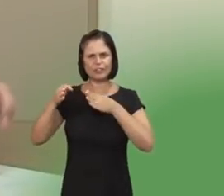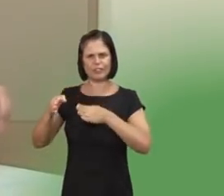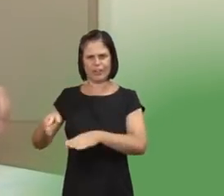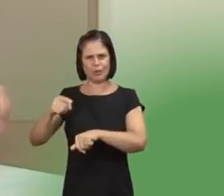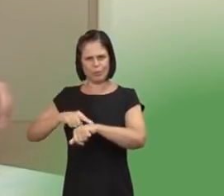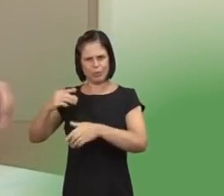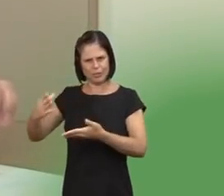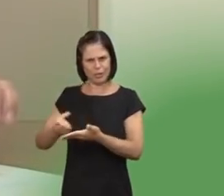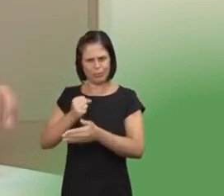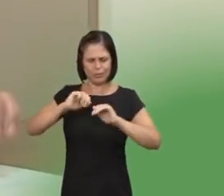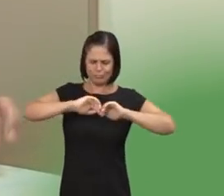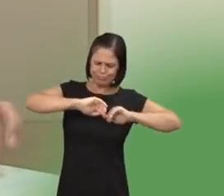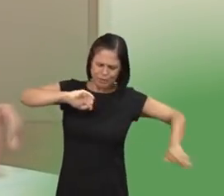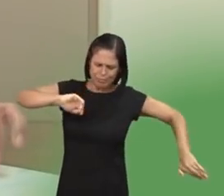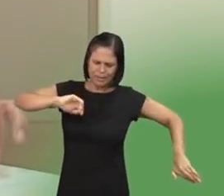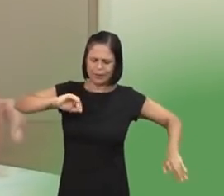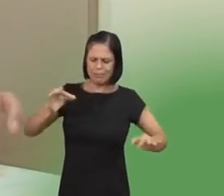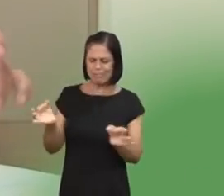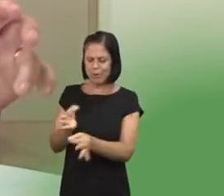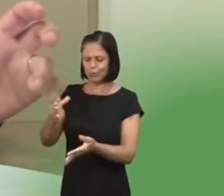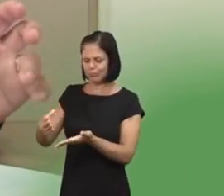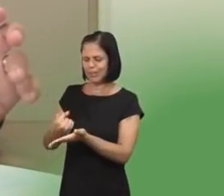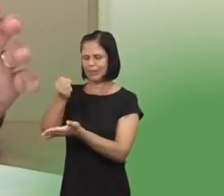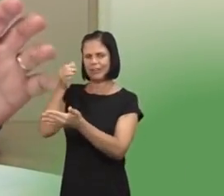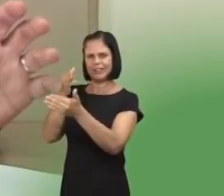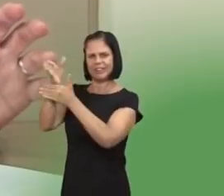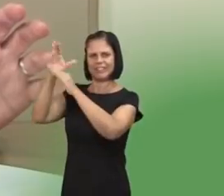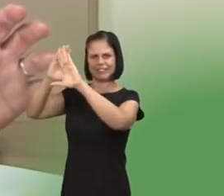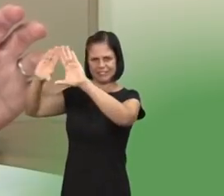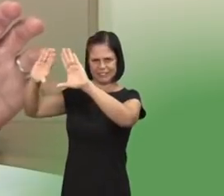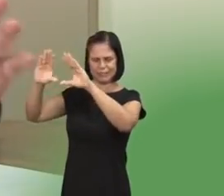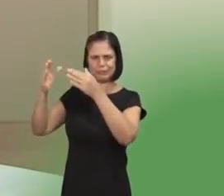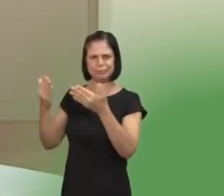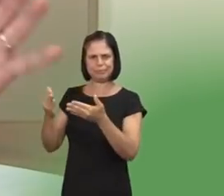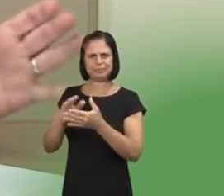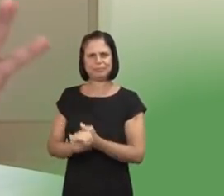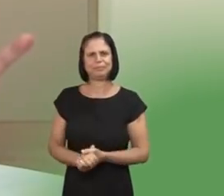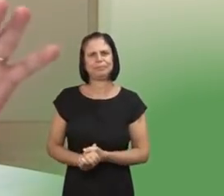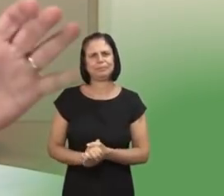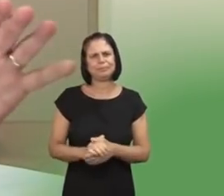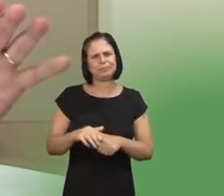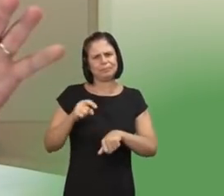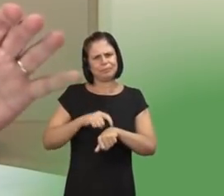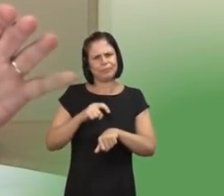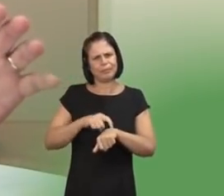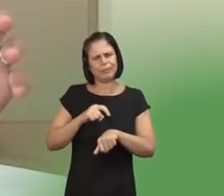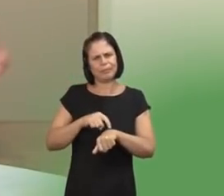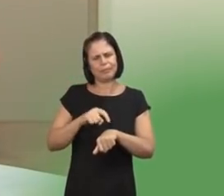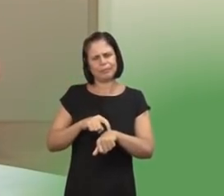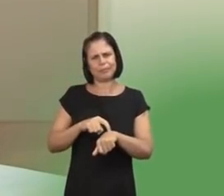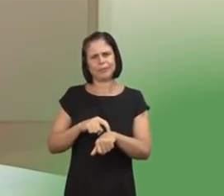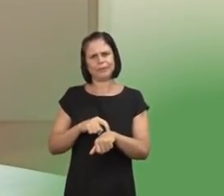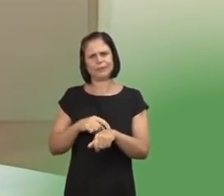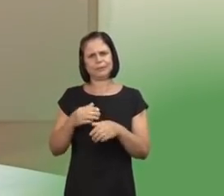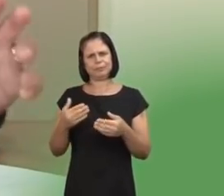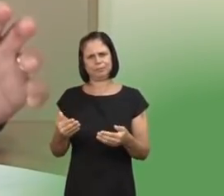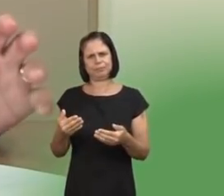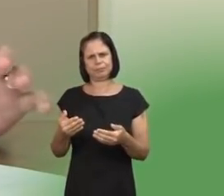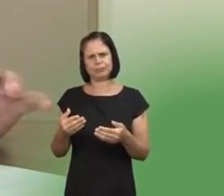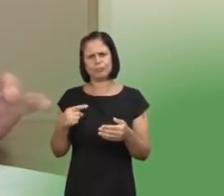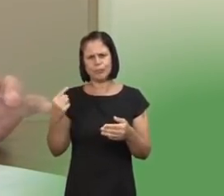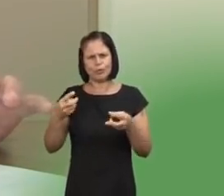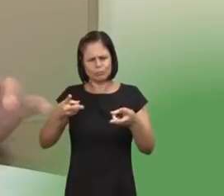arrebatamento ela se desvencilhar do mundo e estar preparada para o seu arrebatamento. Aí vai ser nesse período aí em que isso